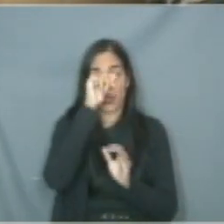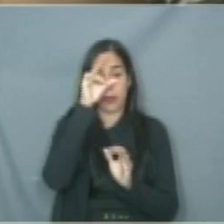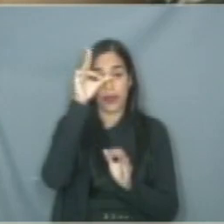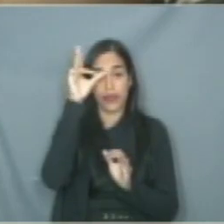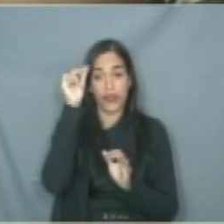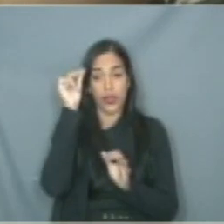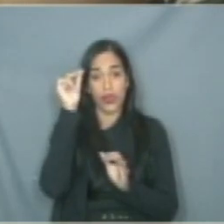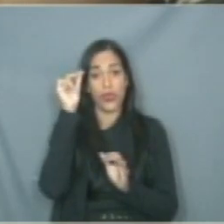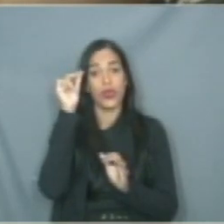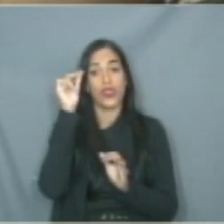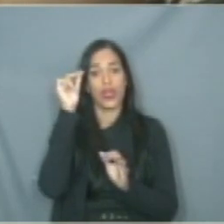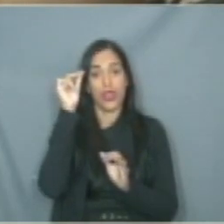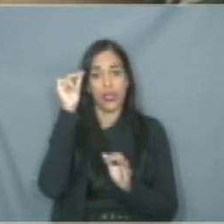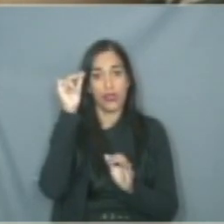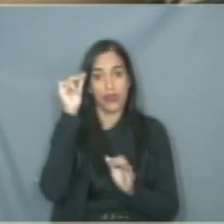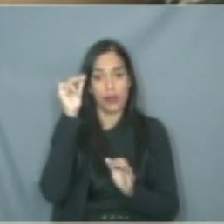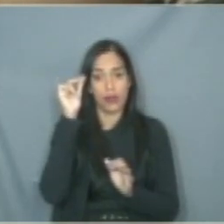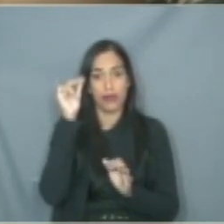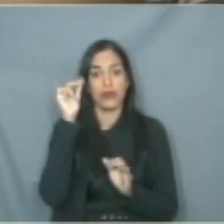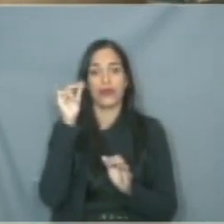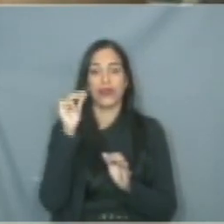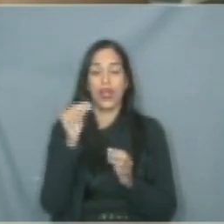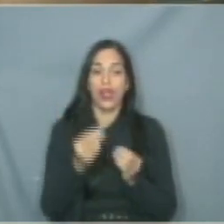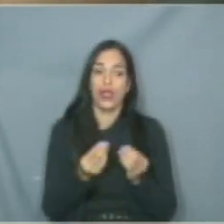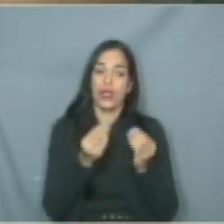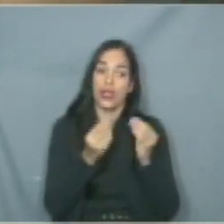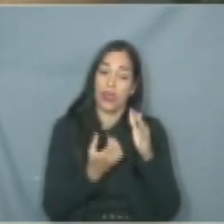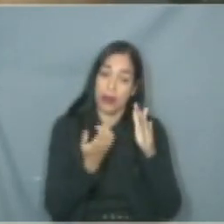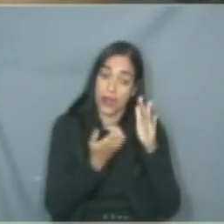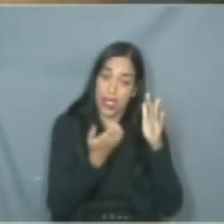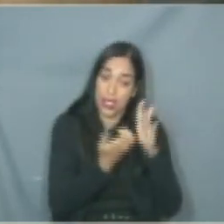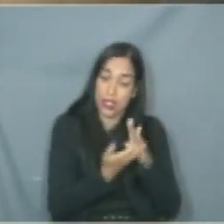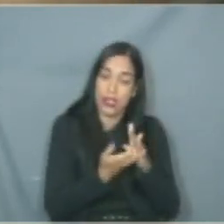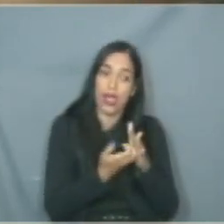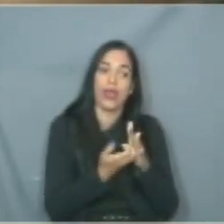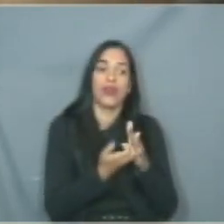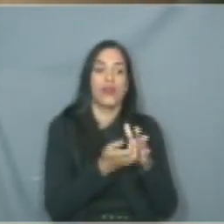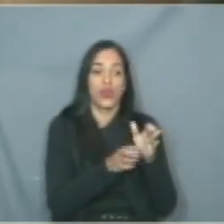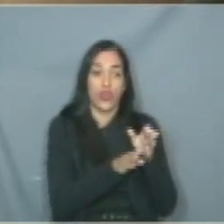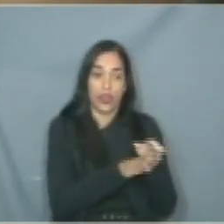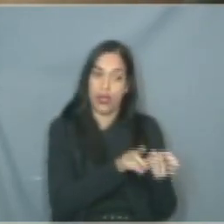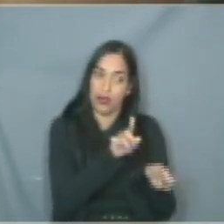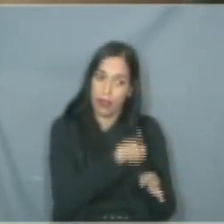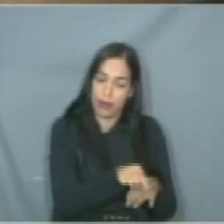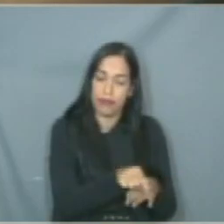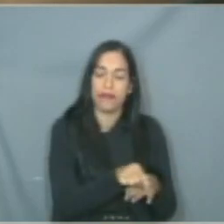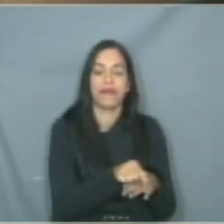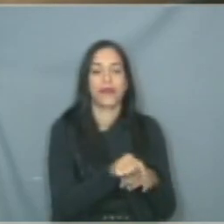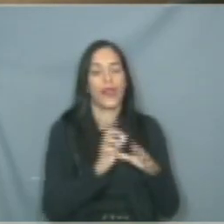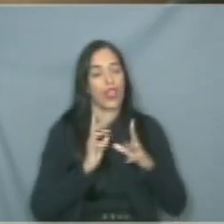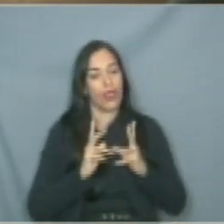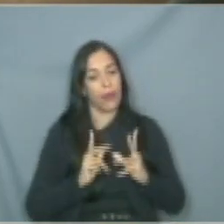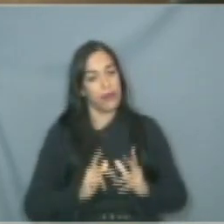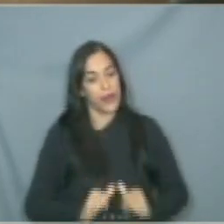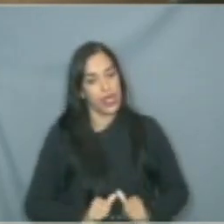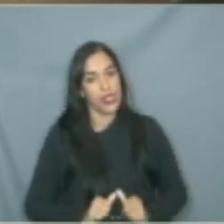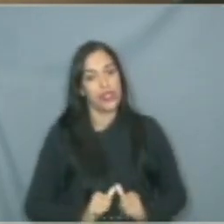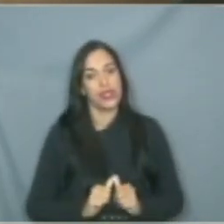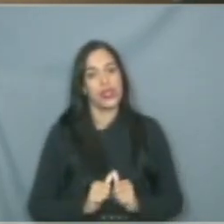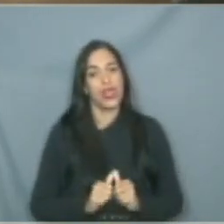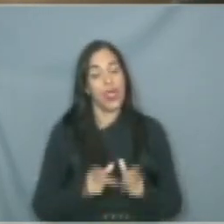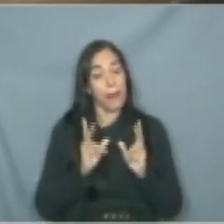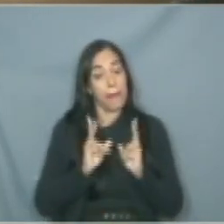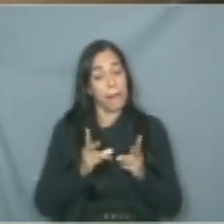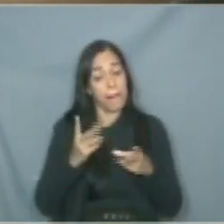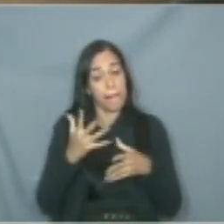toma conta, ela delega a alguma empresa. E esta empresa, que hoje é a autarquia de limpeza e manutenção